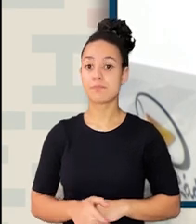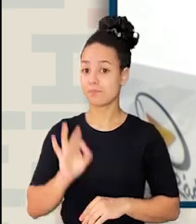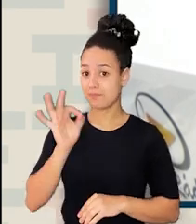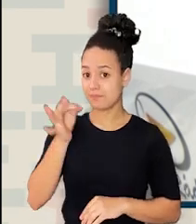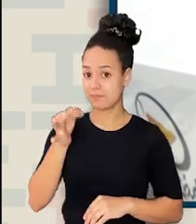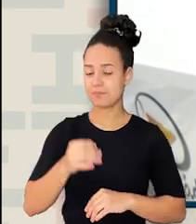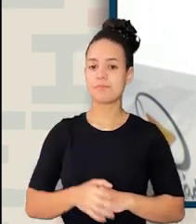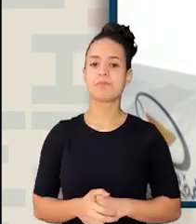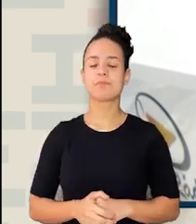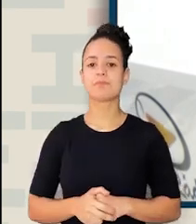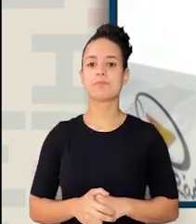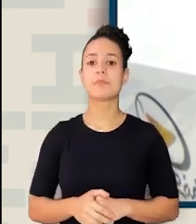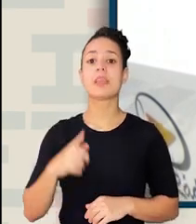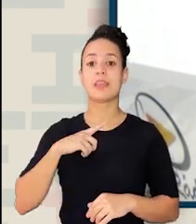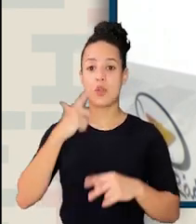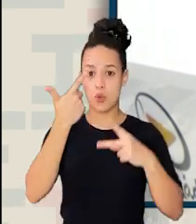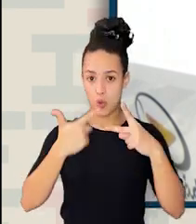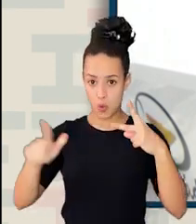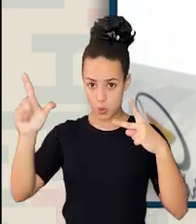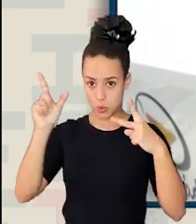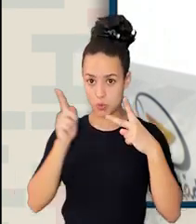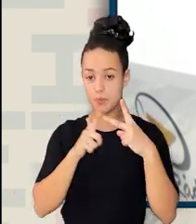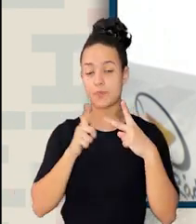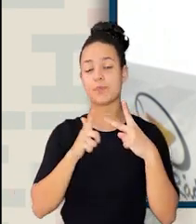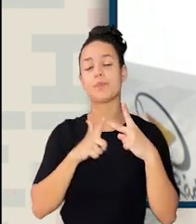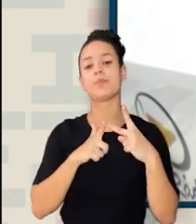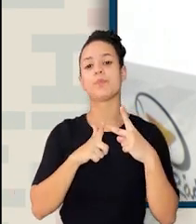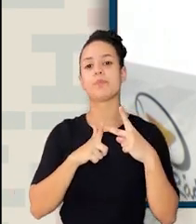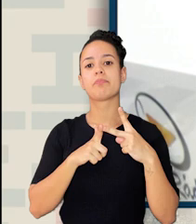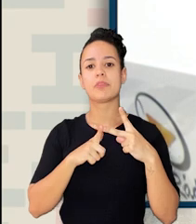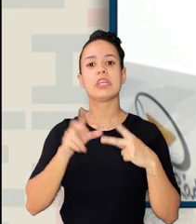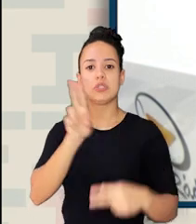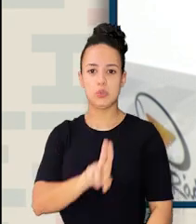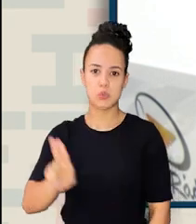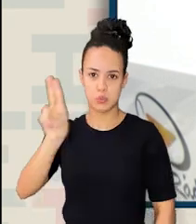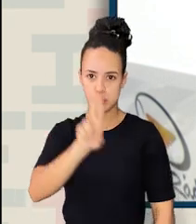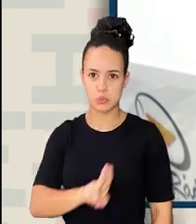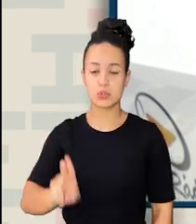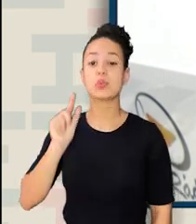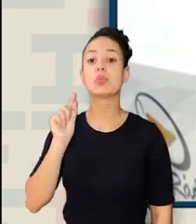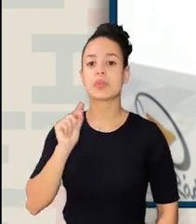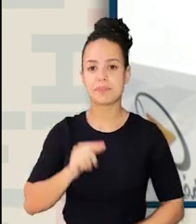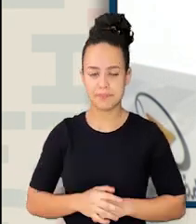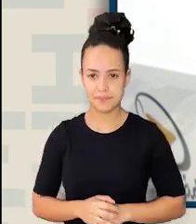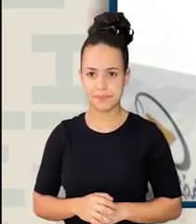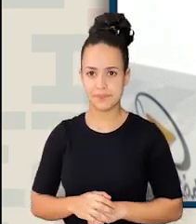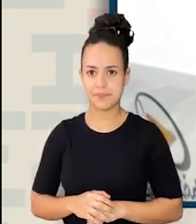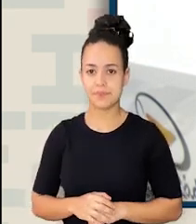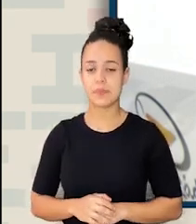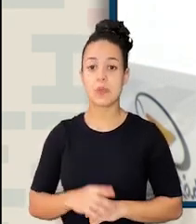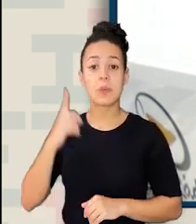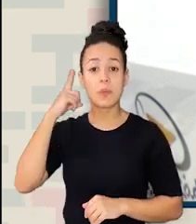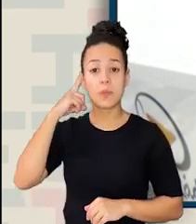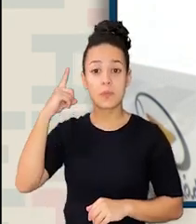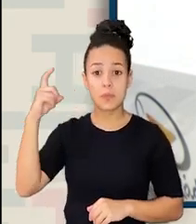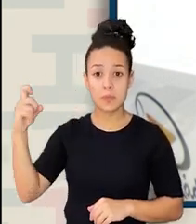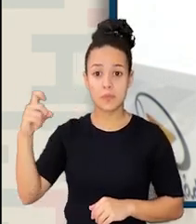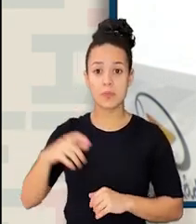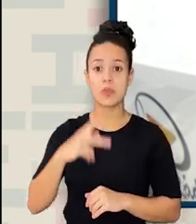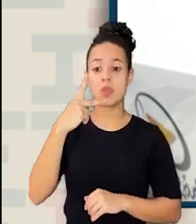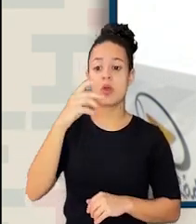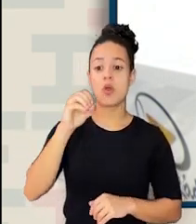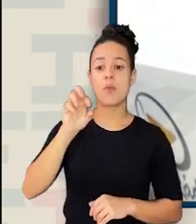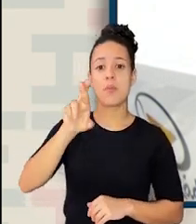Certo? Existe uma outra maneira de expressão, que é o som